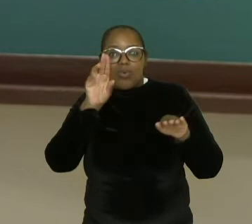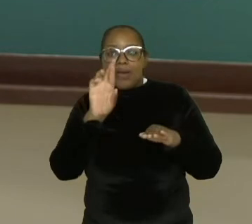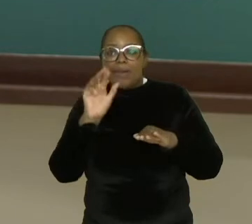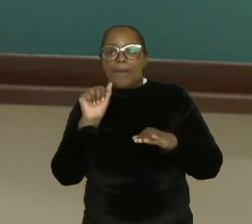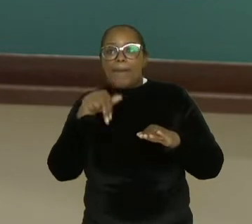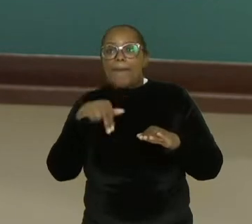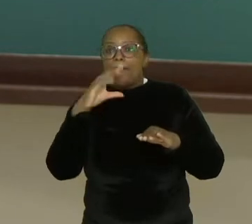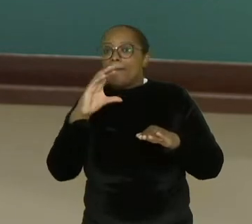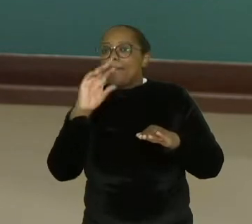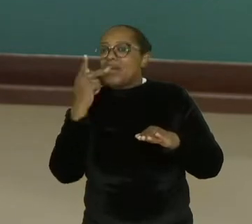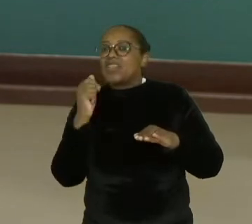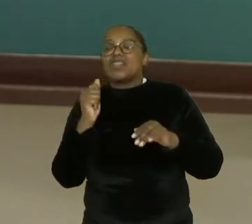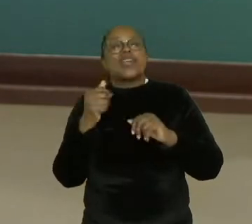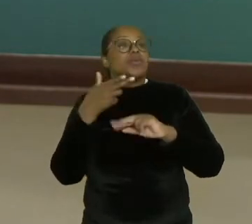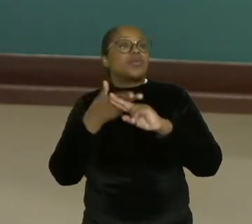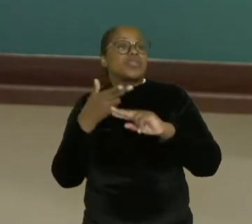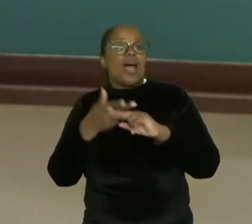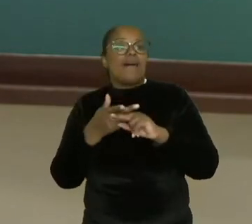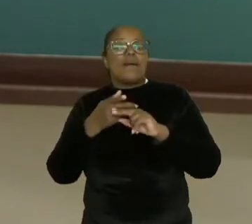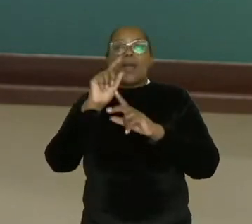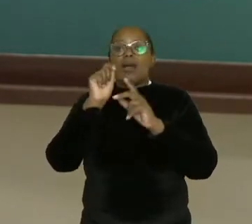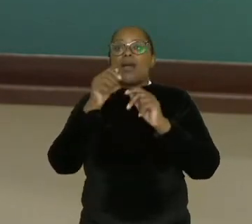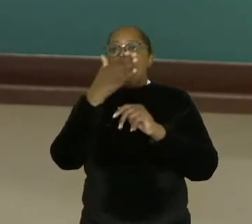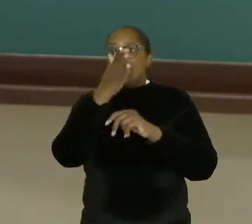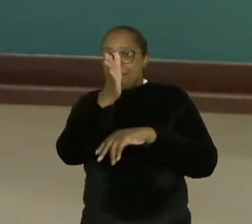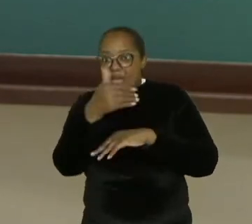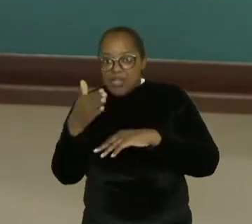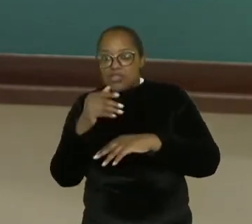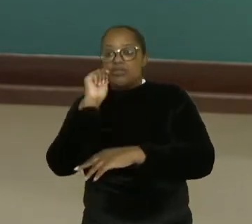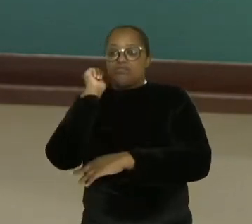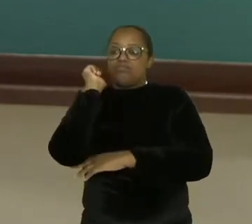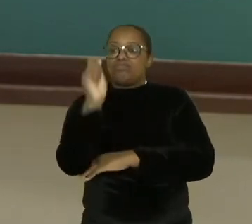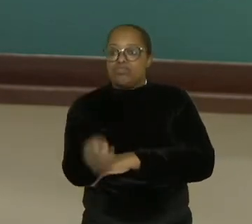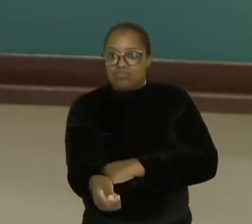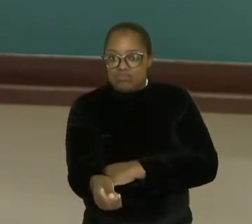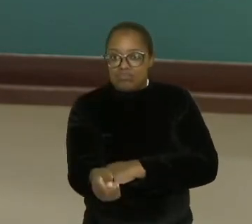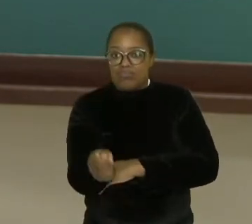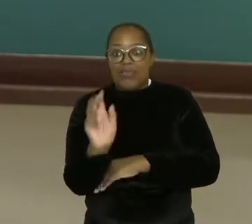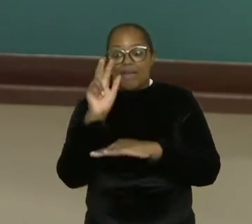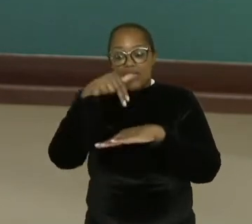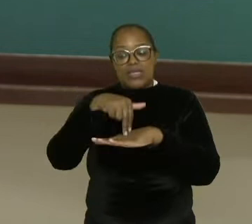sobreviver, para pescar. Né? Então, os povos polinésios, eles já faziam isso.